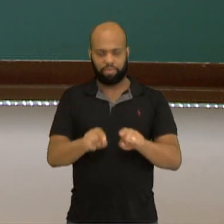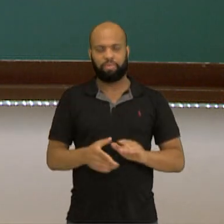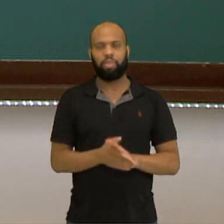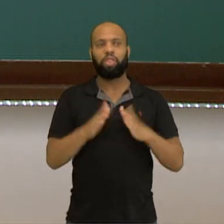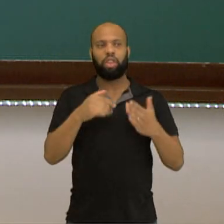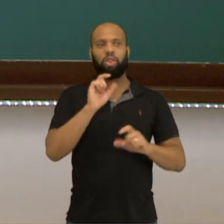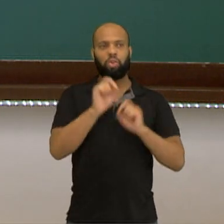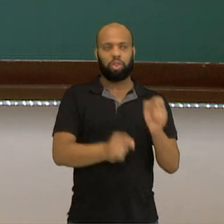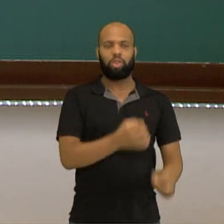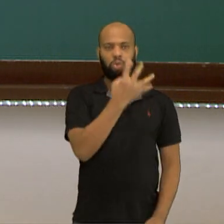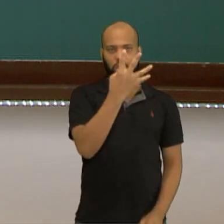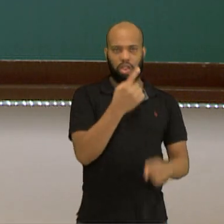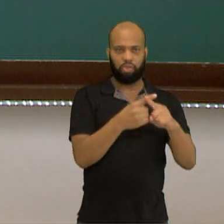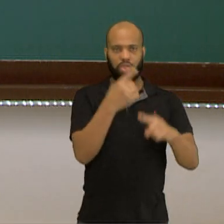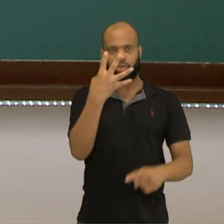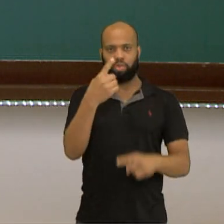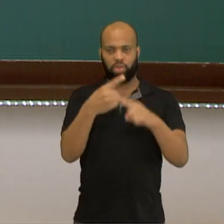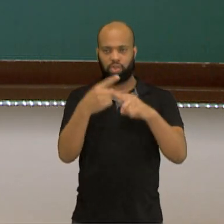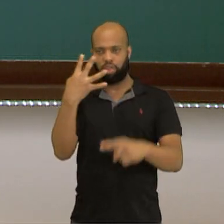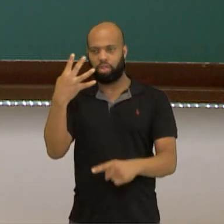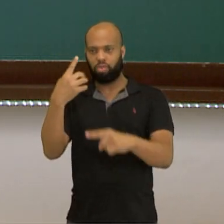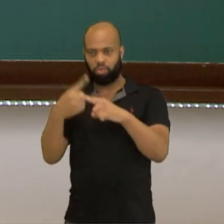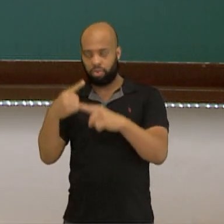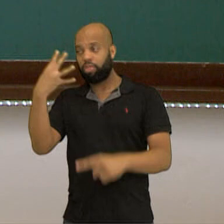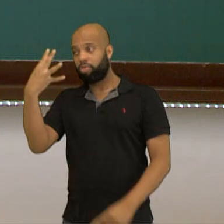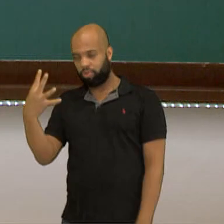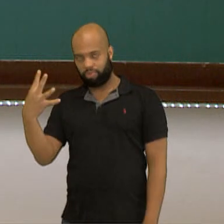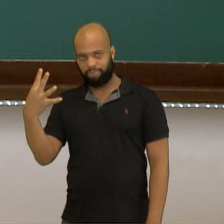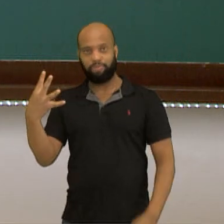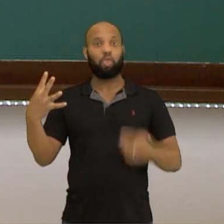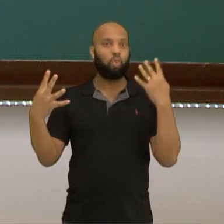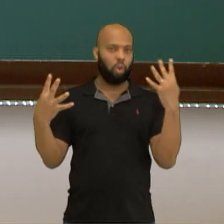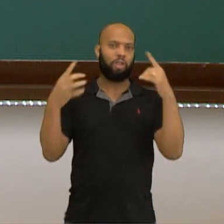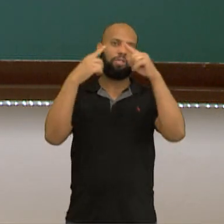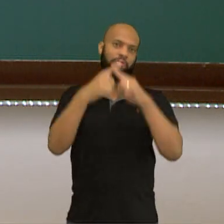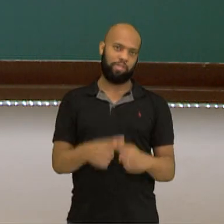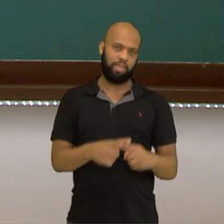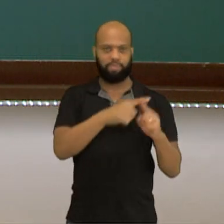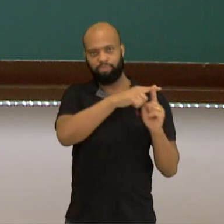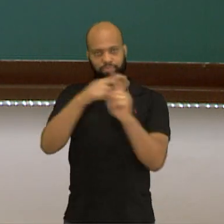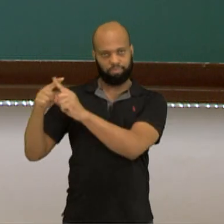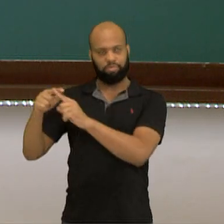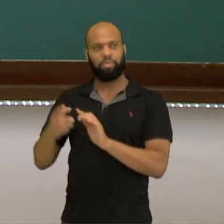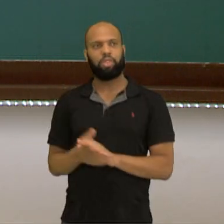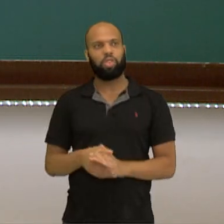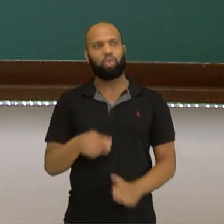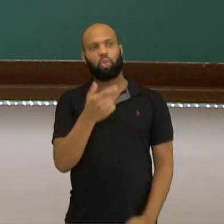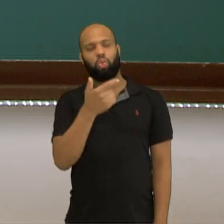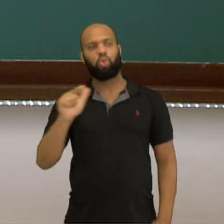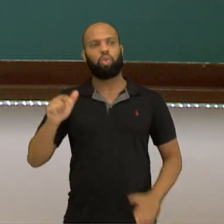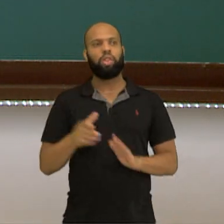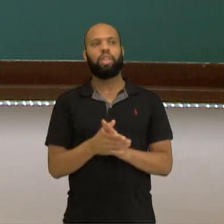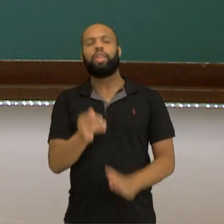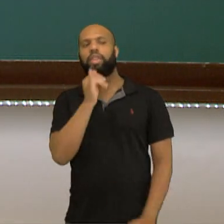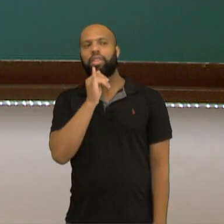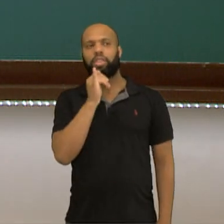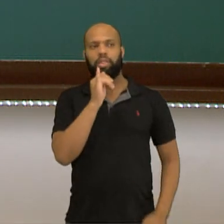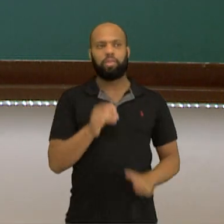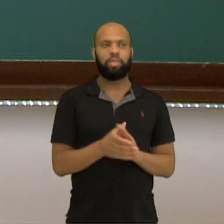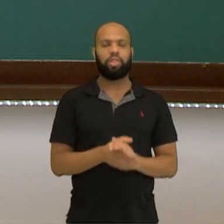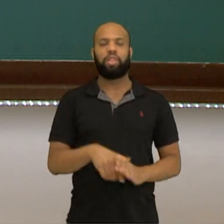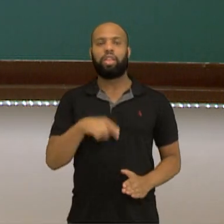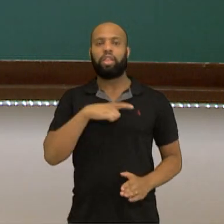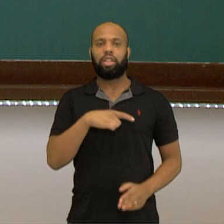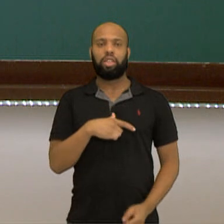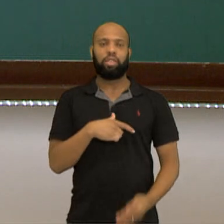é 4 vezes 4 vezes 4 vezes 4, ok? Vamos ver mais um aqui, ó. Por exemplo, se eu falo aqui, ó,